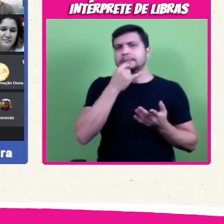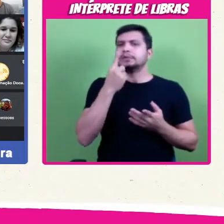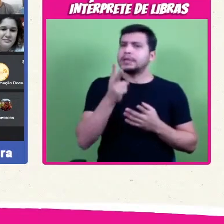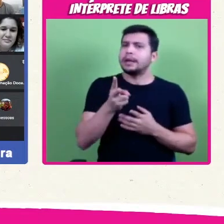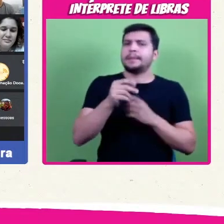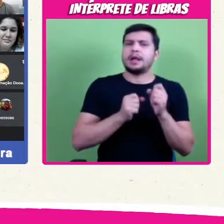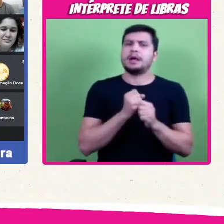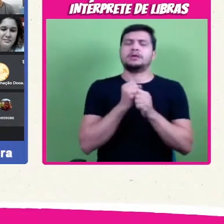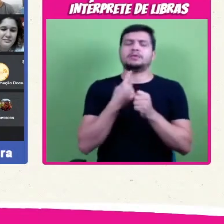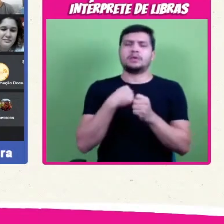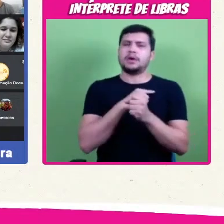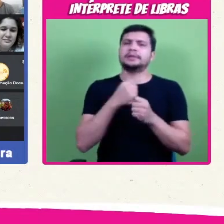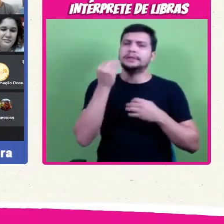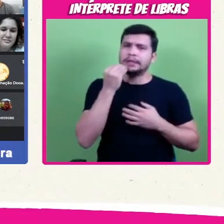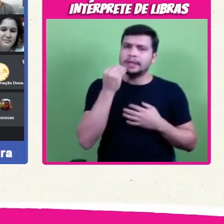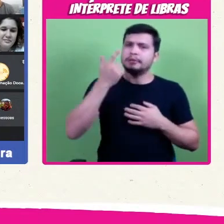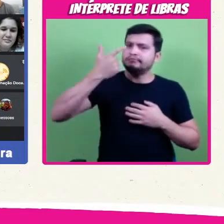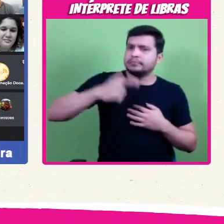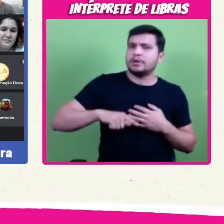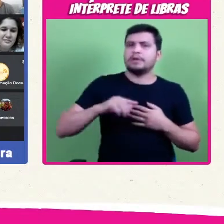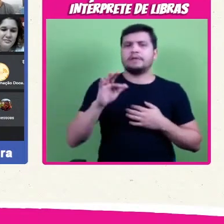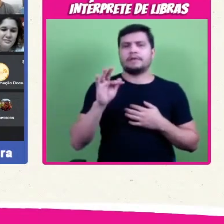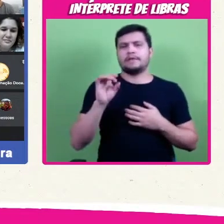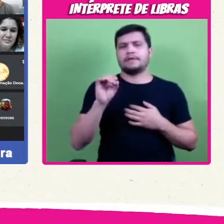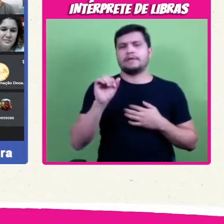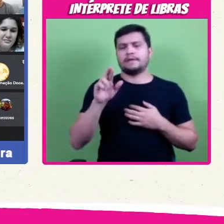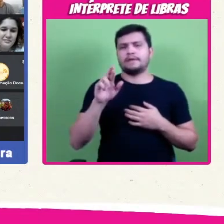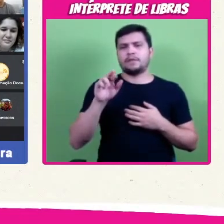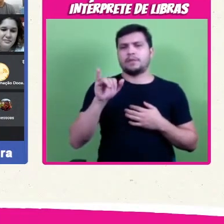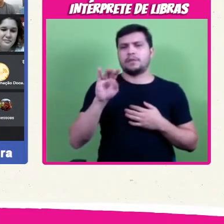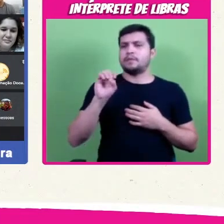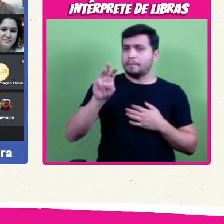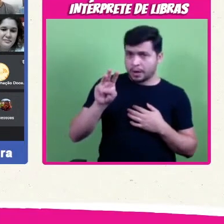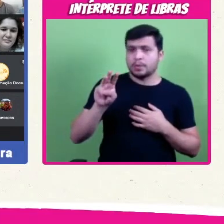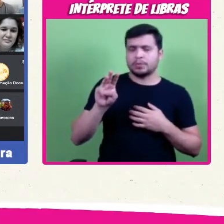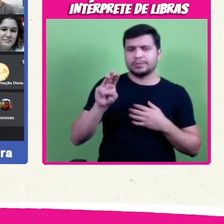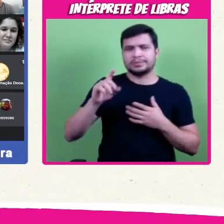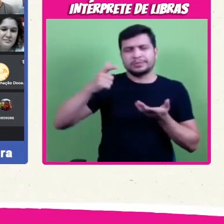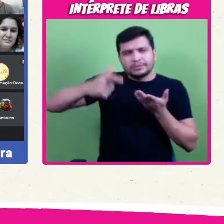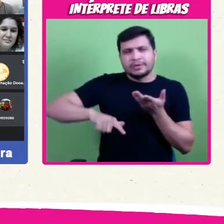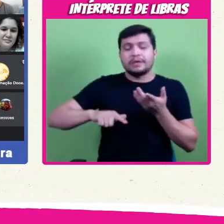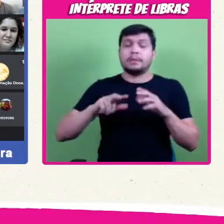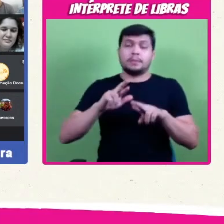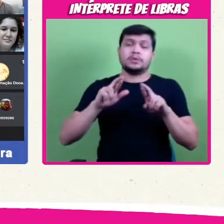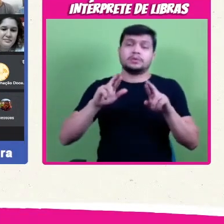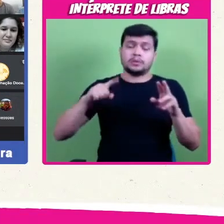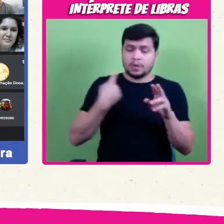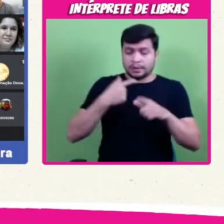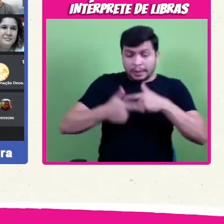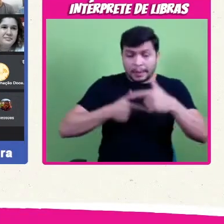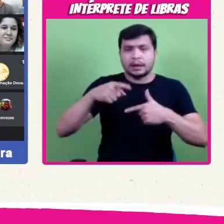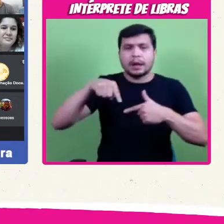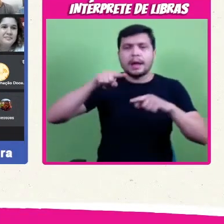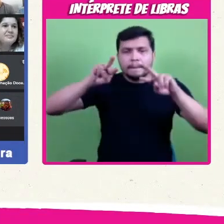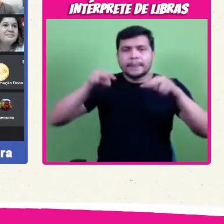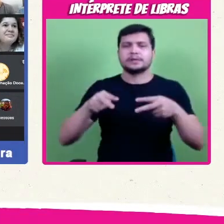edição, mas o nosso trabalho, ele acima de tudo, ele está nessa perspectiva das nossas vidas, né,